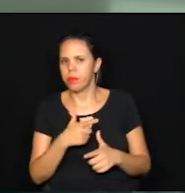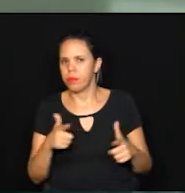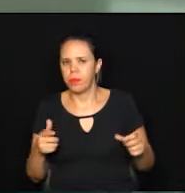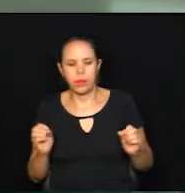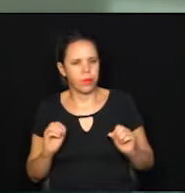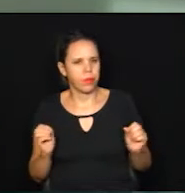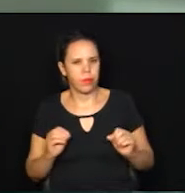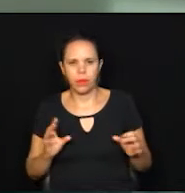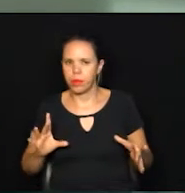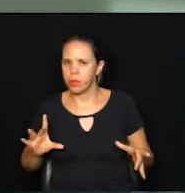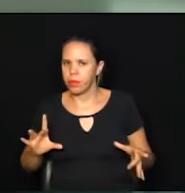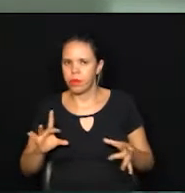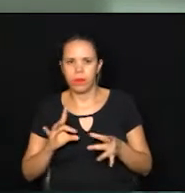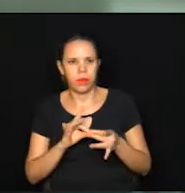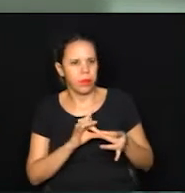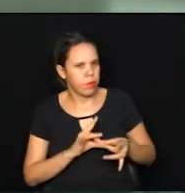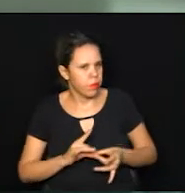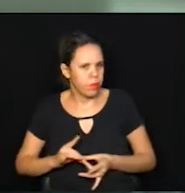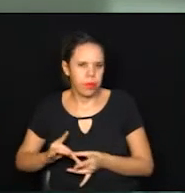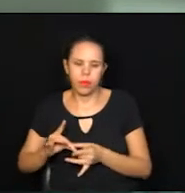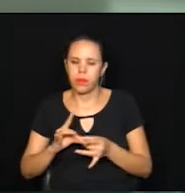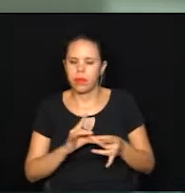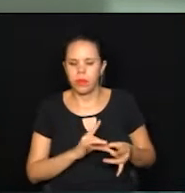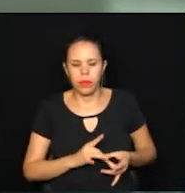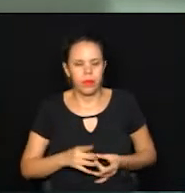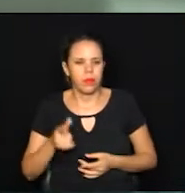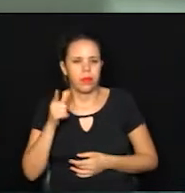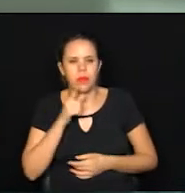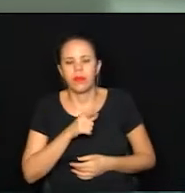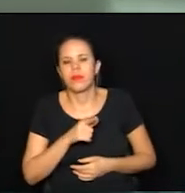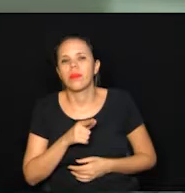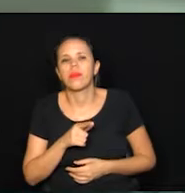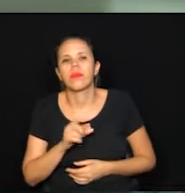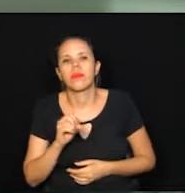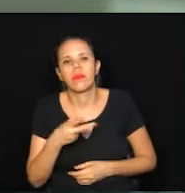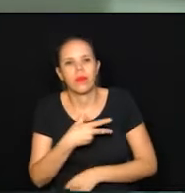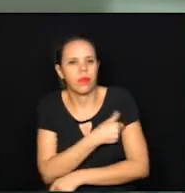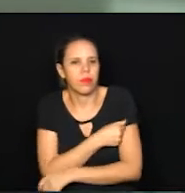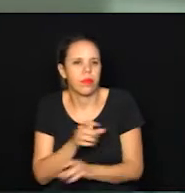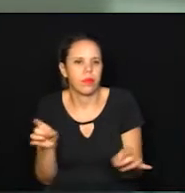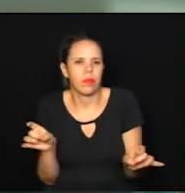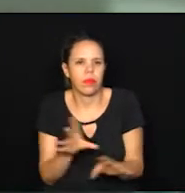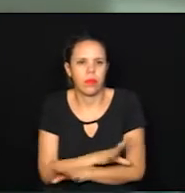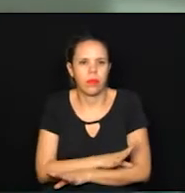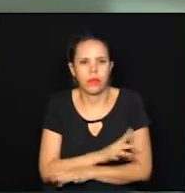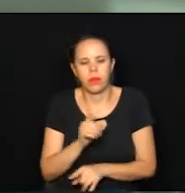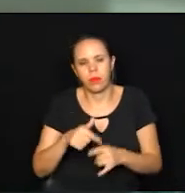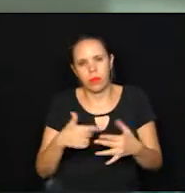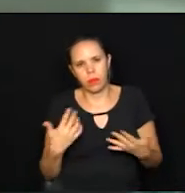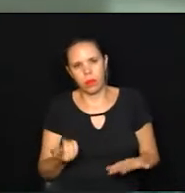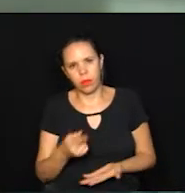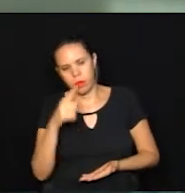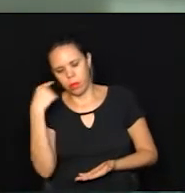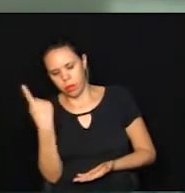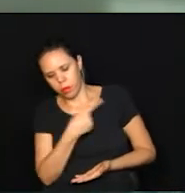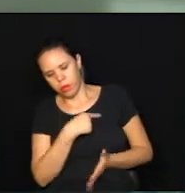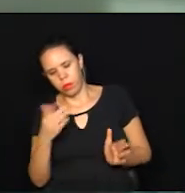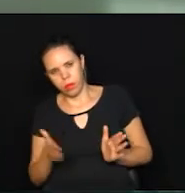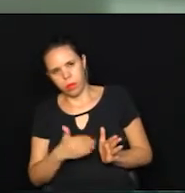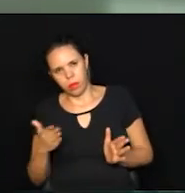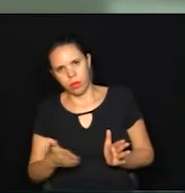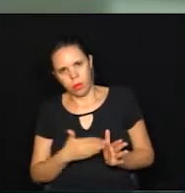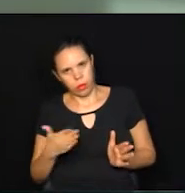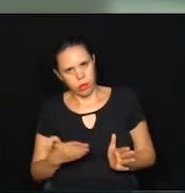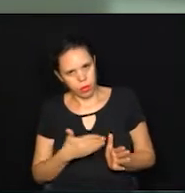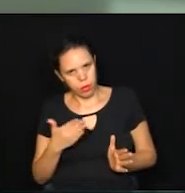buscar alianças para obtenção ou de doses prontas ou de insumos para nós fabricarmos